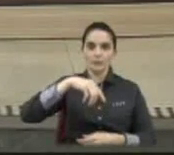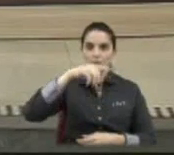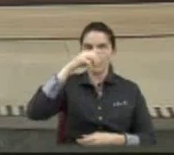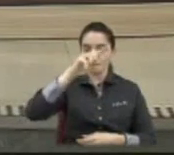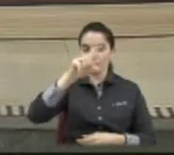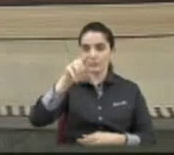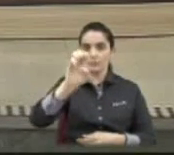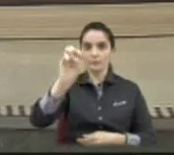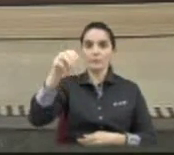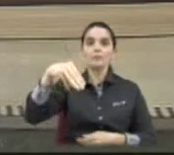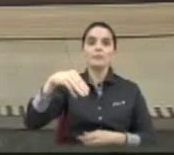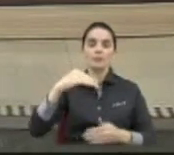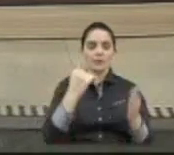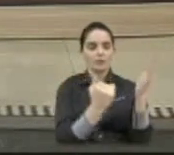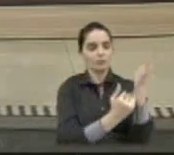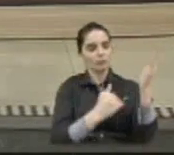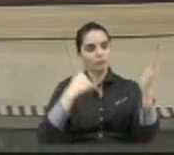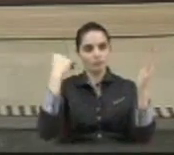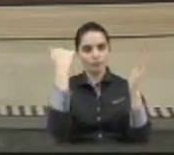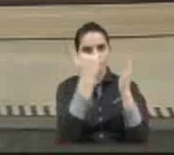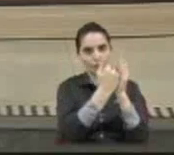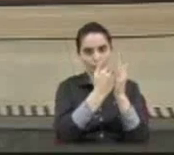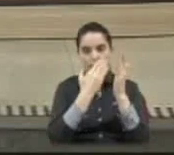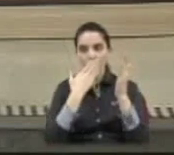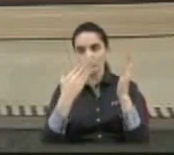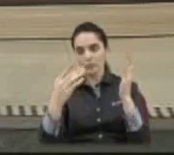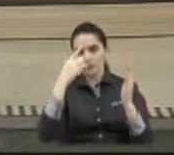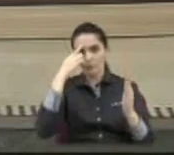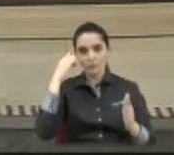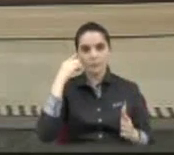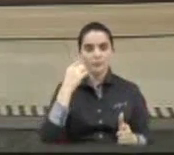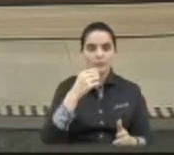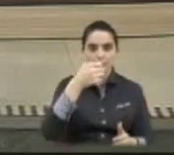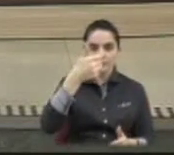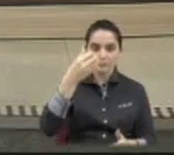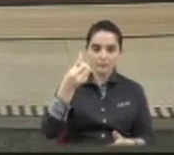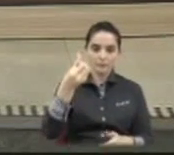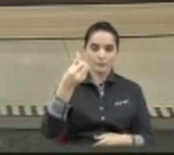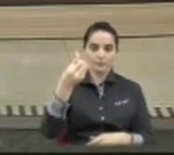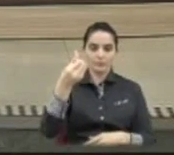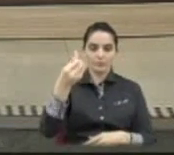Sim. Invertida conforme o pedido de Vossa Excelência. Item 16º. Projeto de lei número